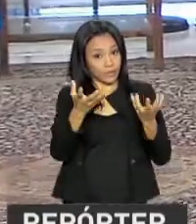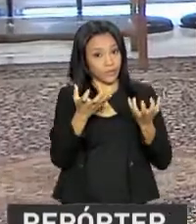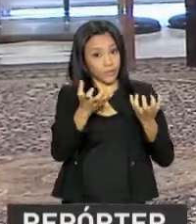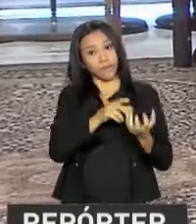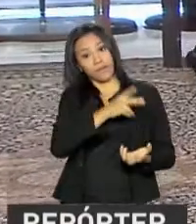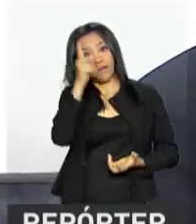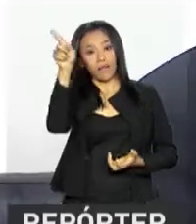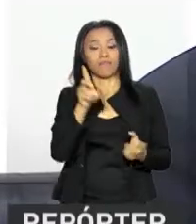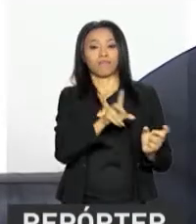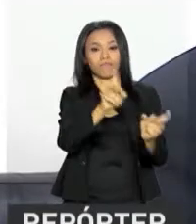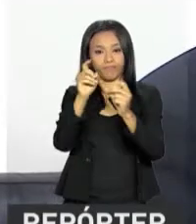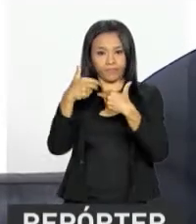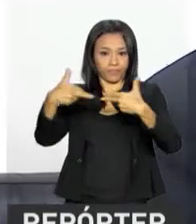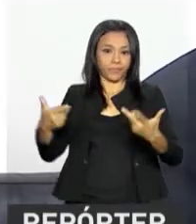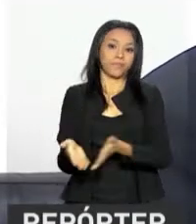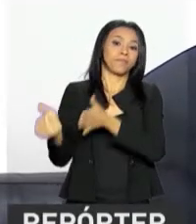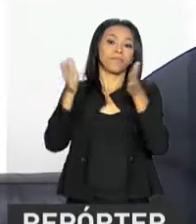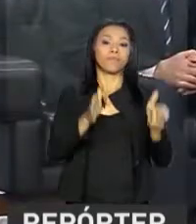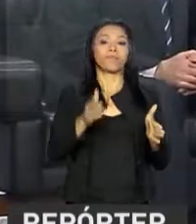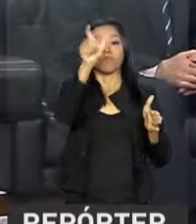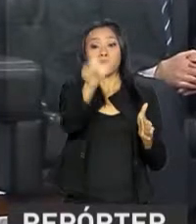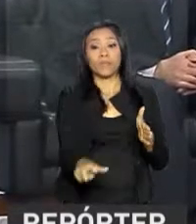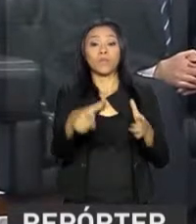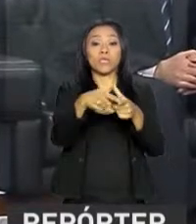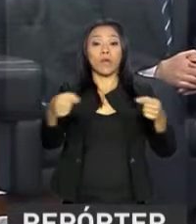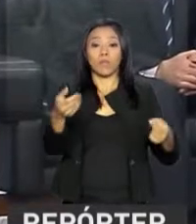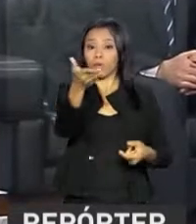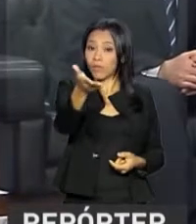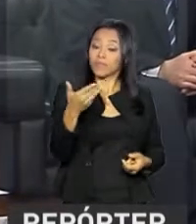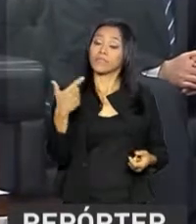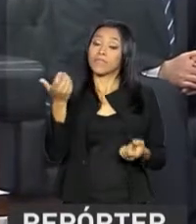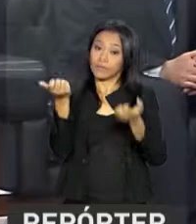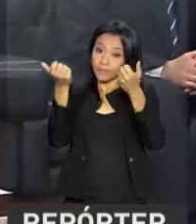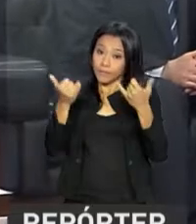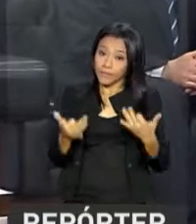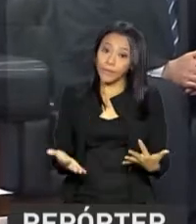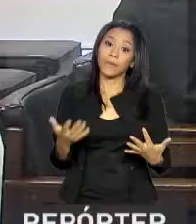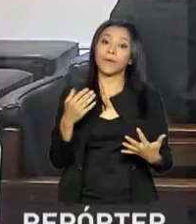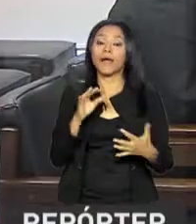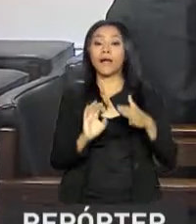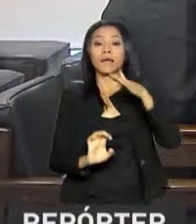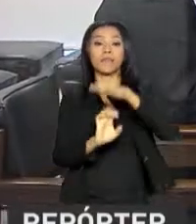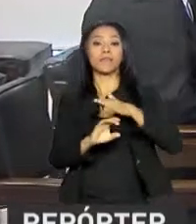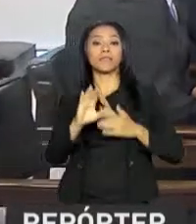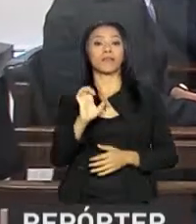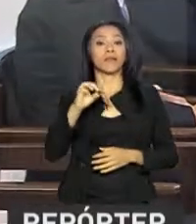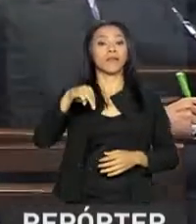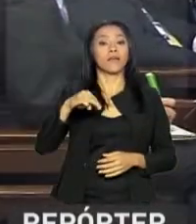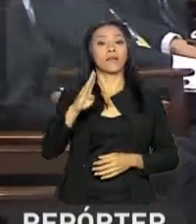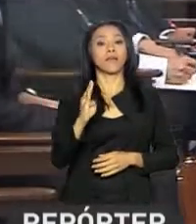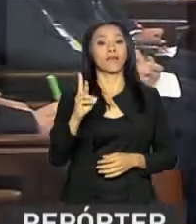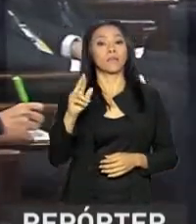mercado de lá já o príncipe herdeiro do japão relatou a temer a visita feita à embrapa cerrado onde teria verificado